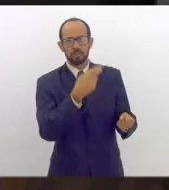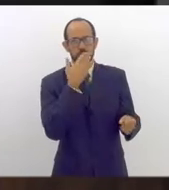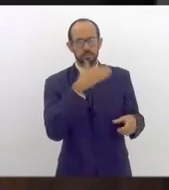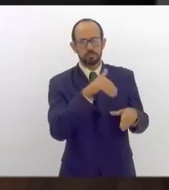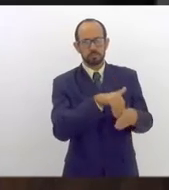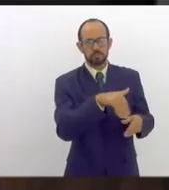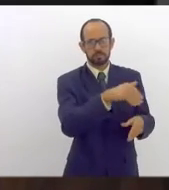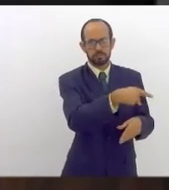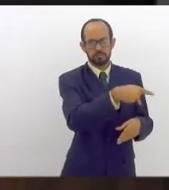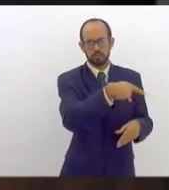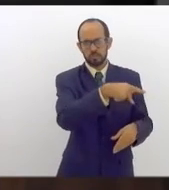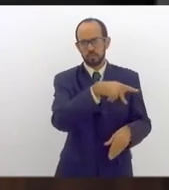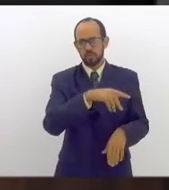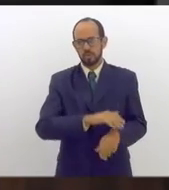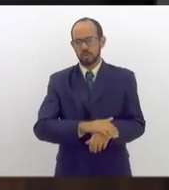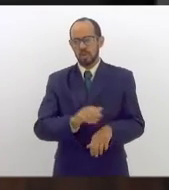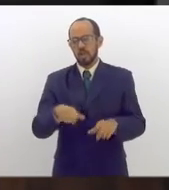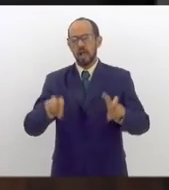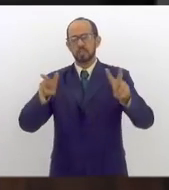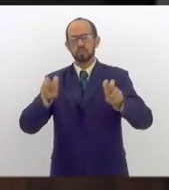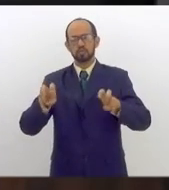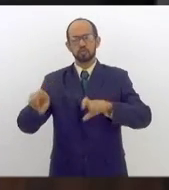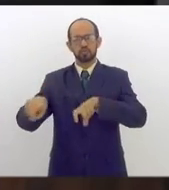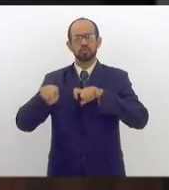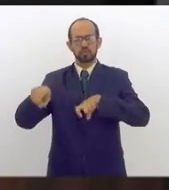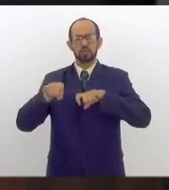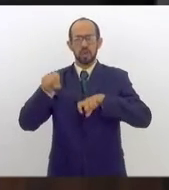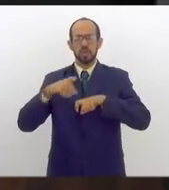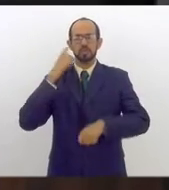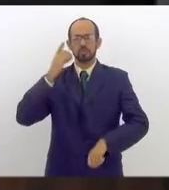Assuntos Fundiários, deputado.